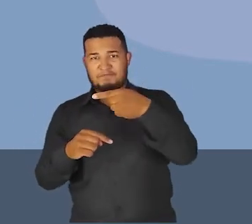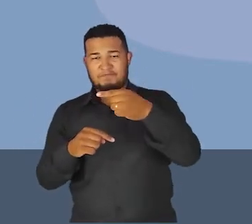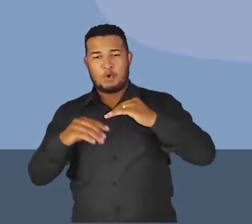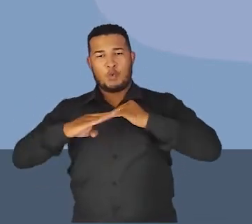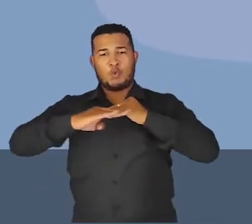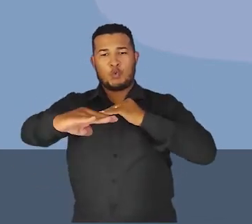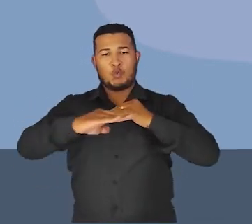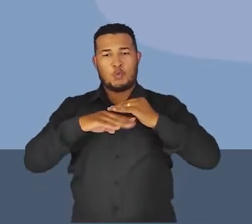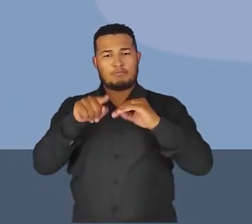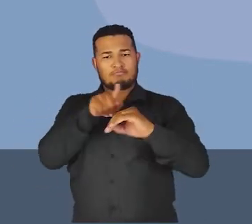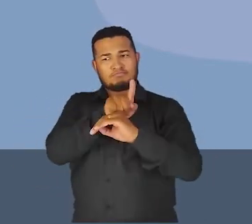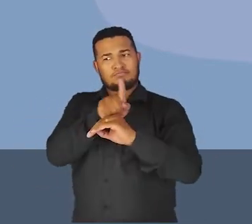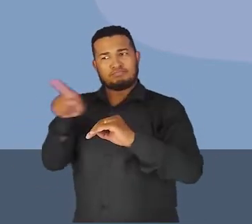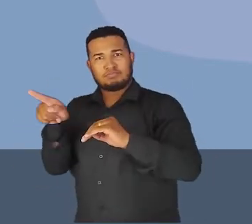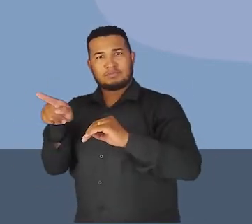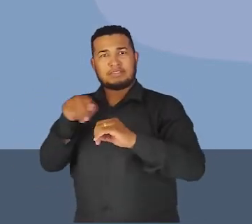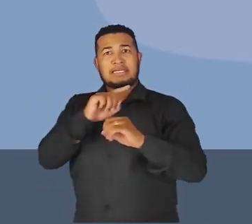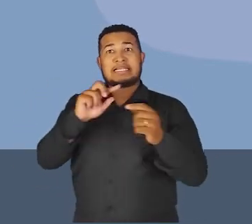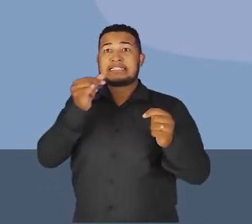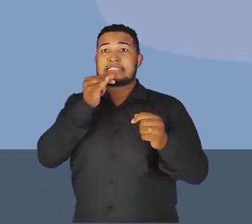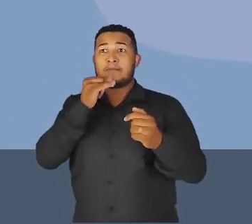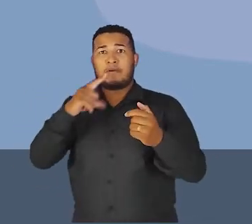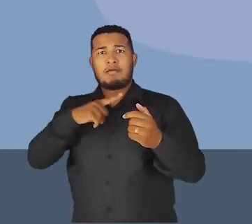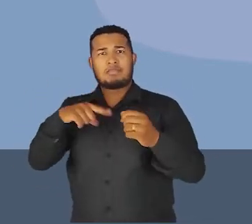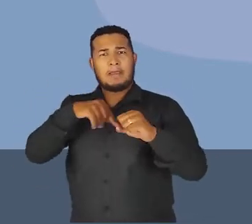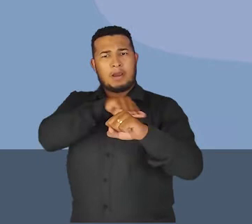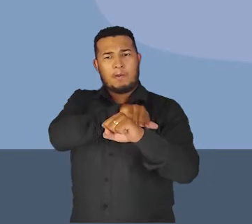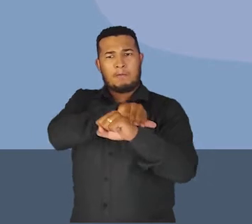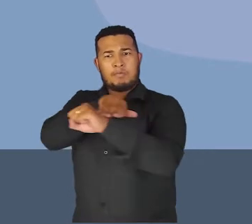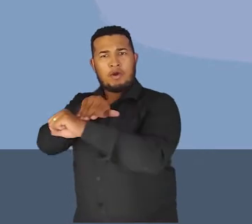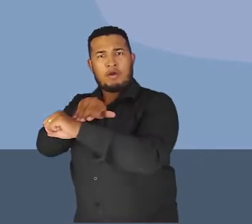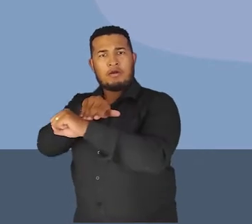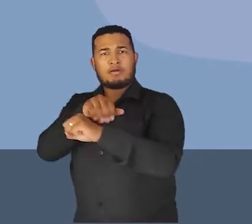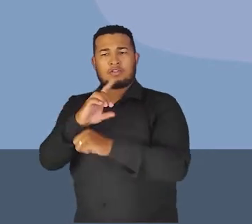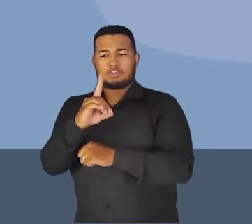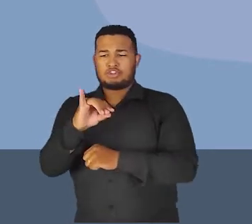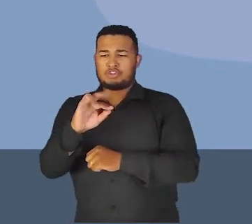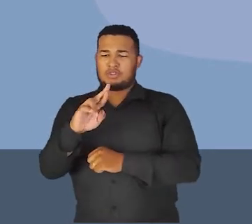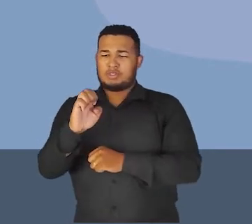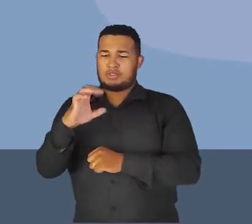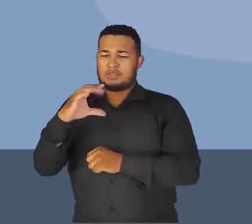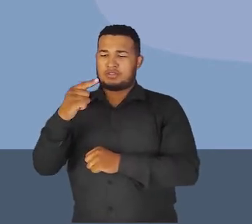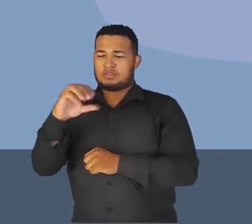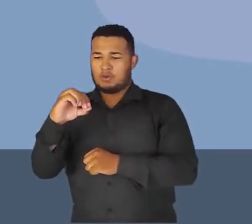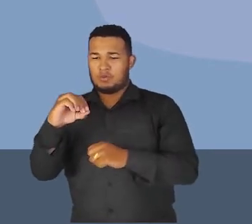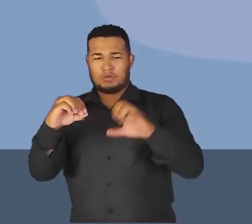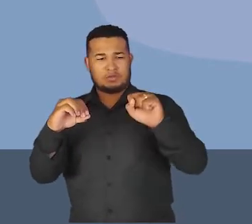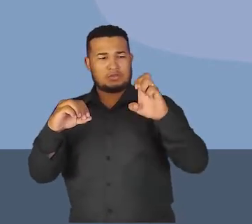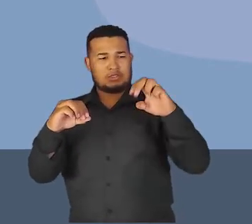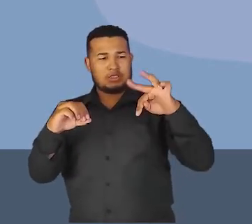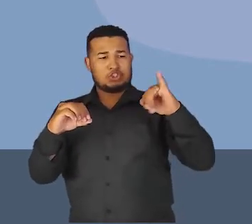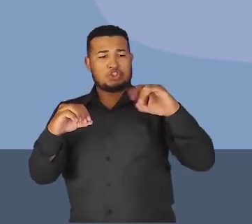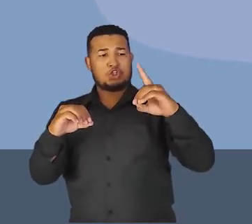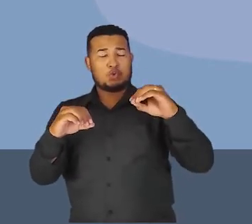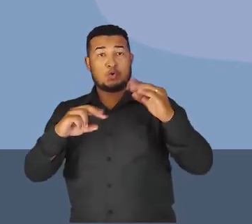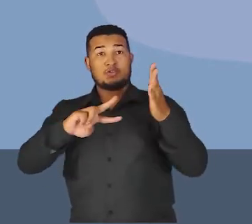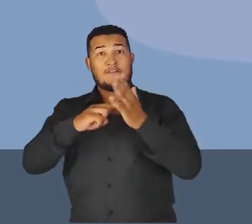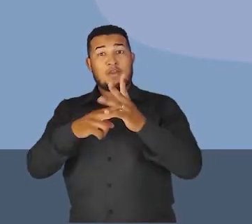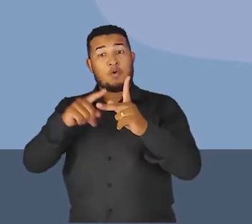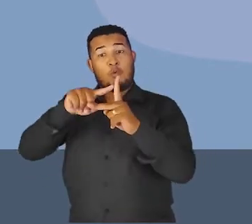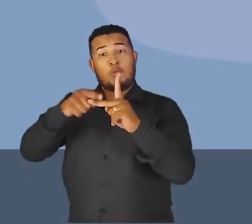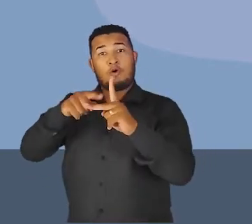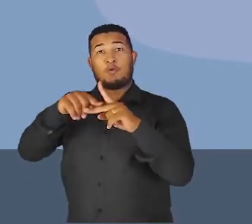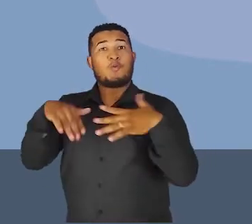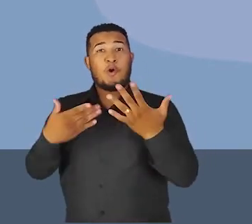a força e o deslocamento tendo a mesma direção e o mesmo sentido, o ângulo entre eles é o ângulo zero. E